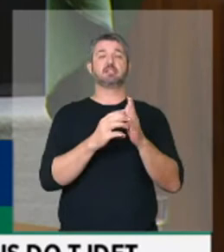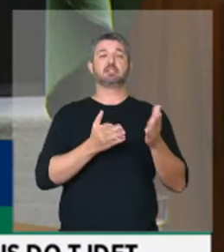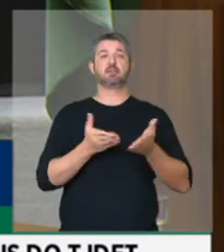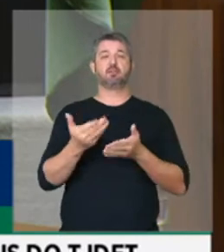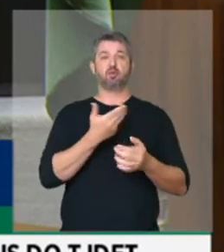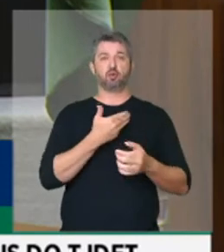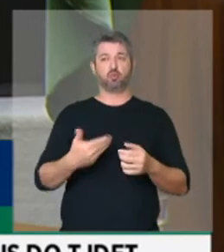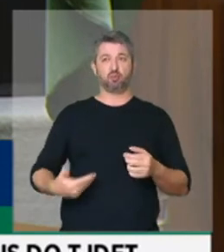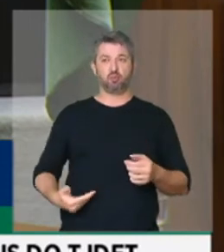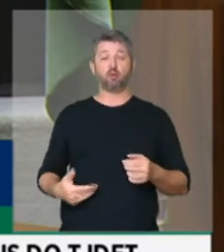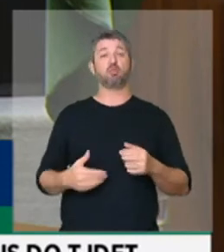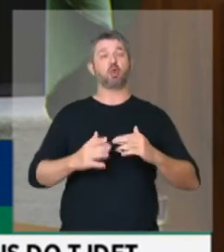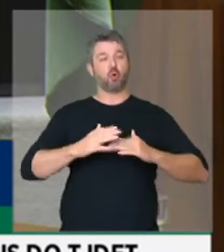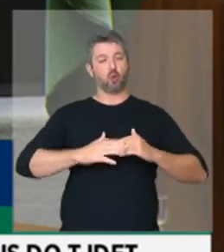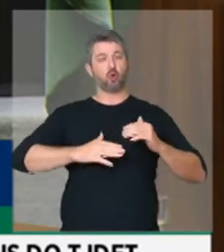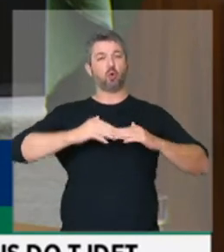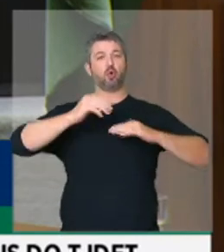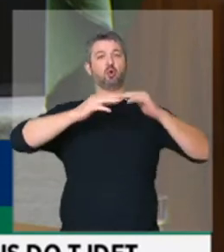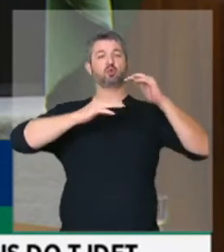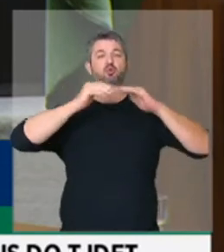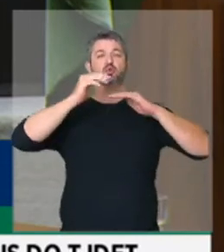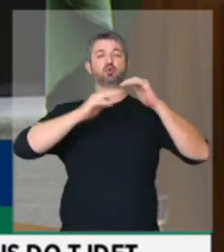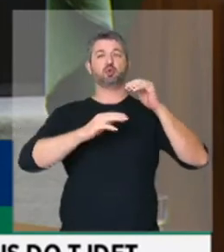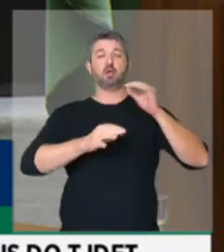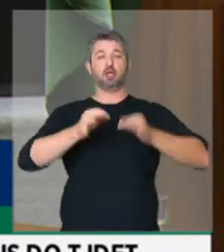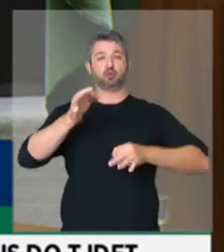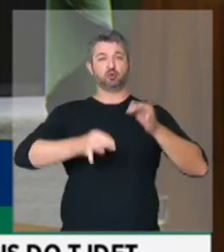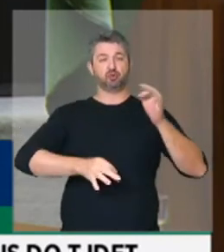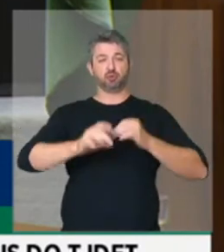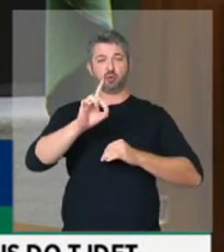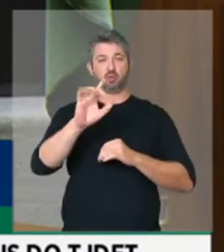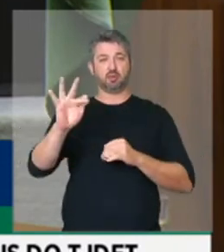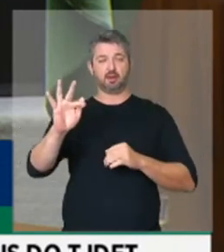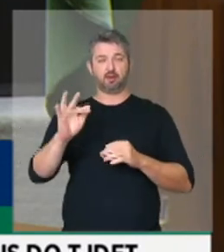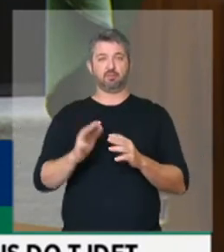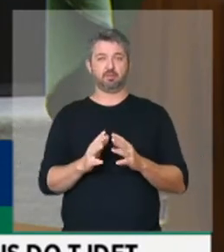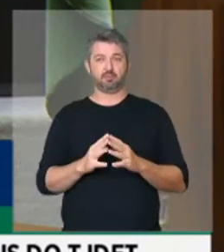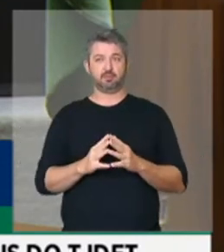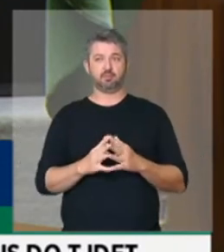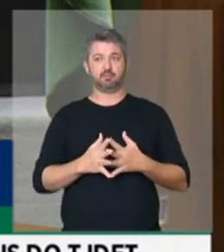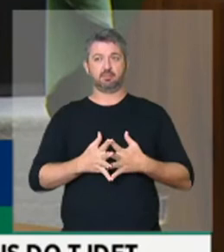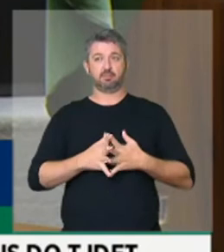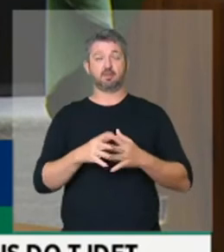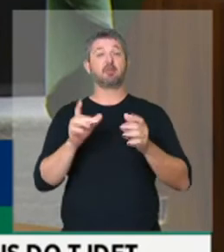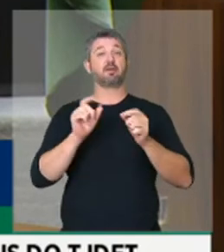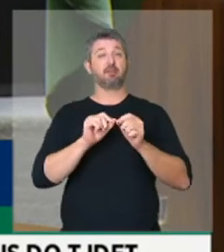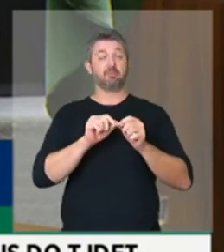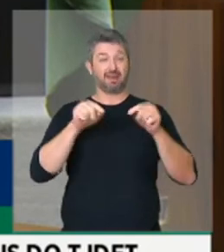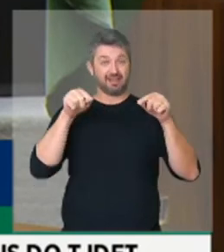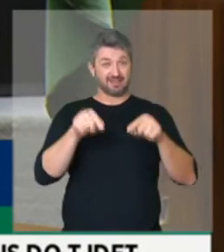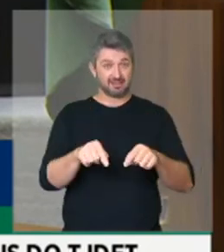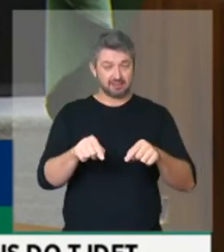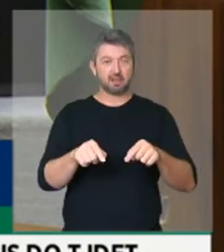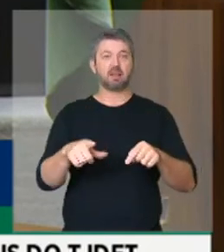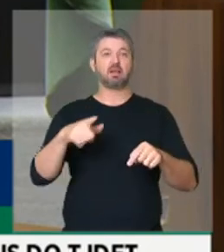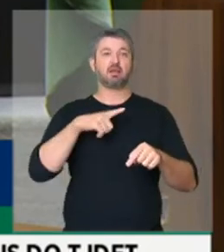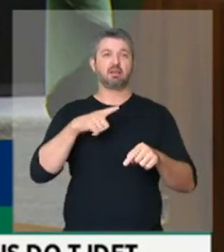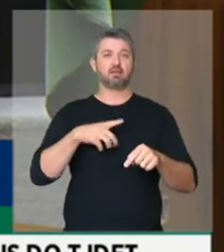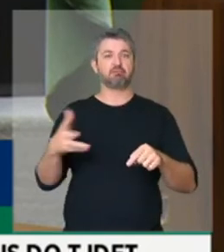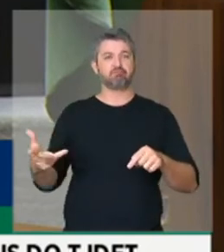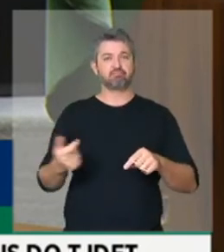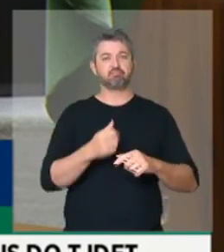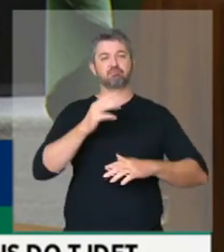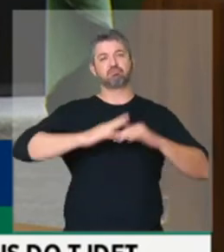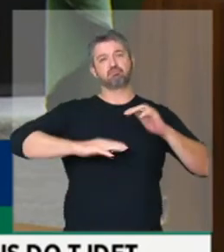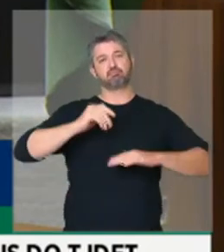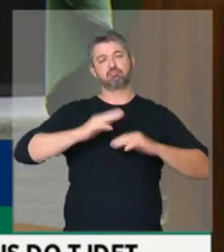servidoras que constroem o Tribunal de Justiça do Distrito Federal e que faz com que este tribunal tenha excelência